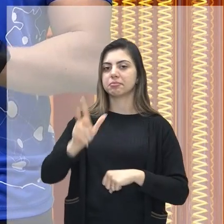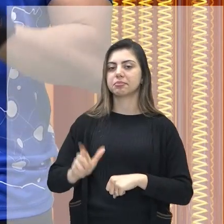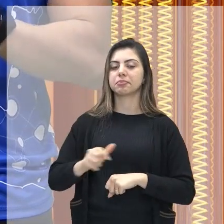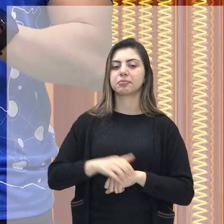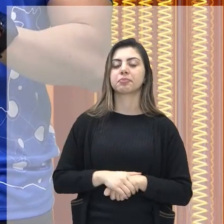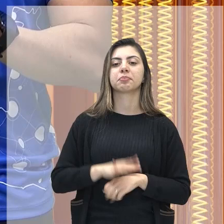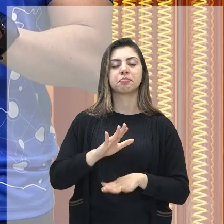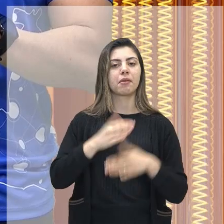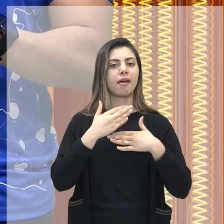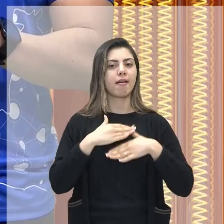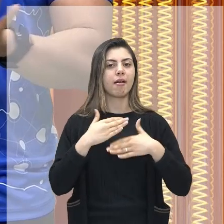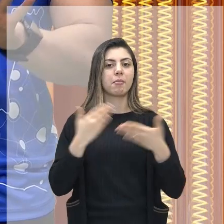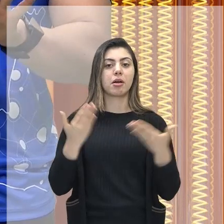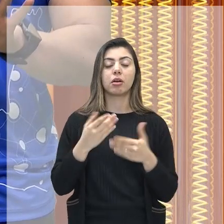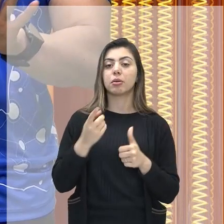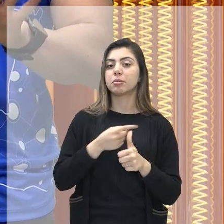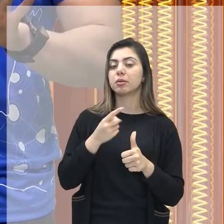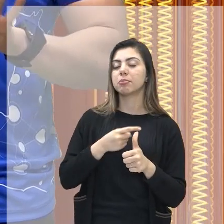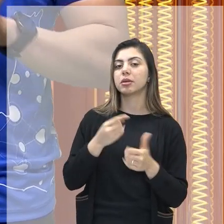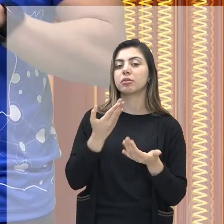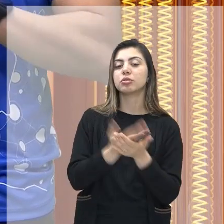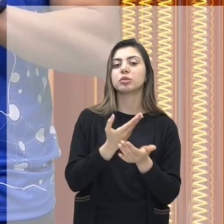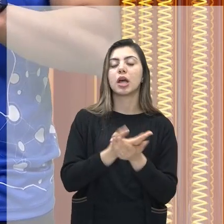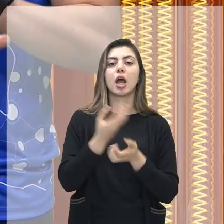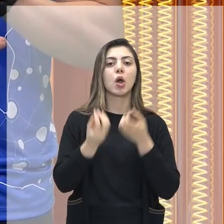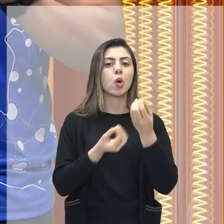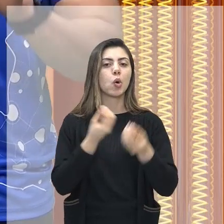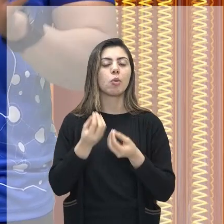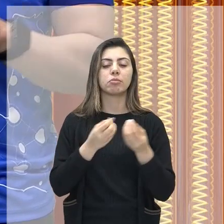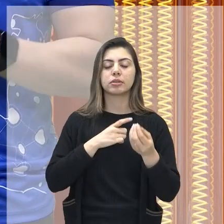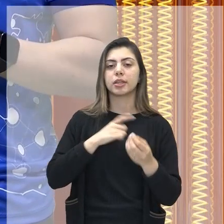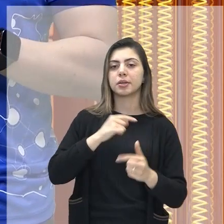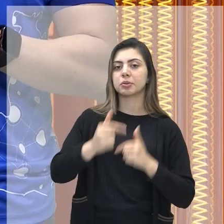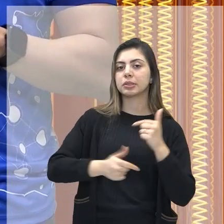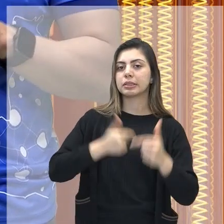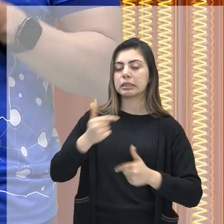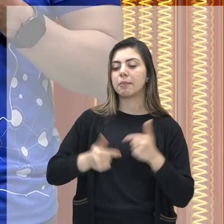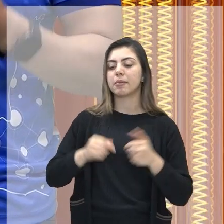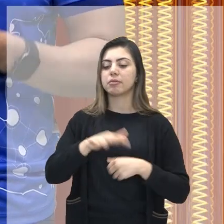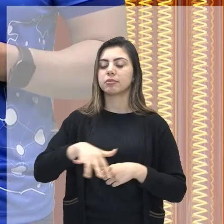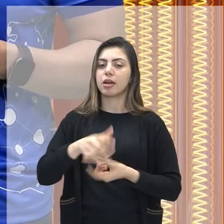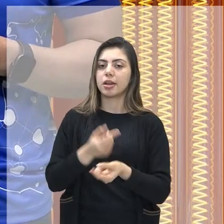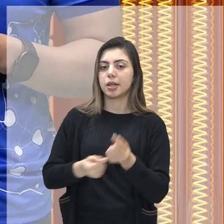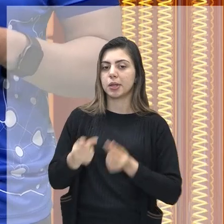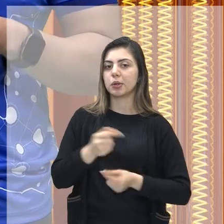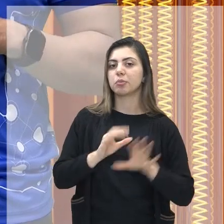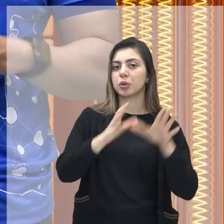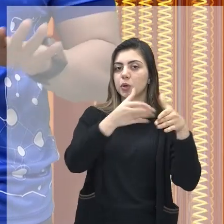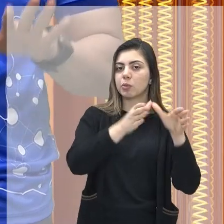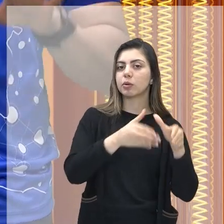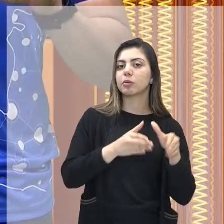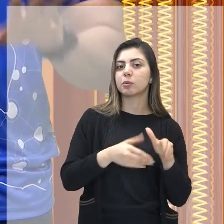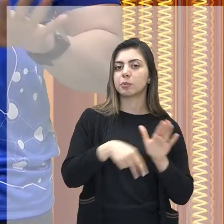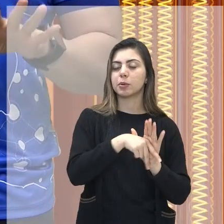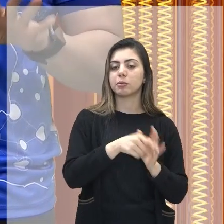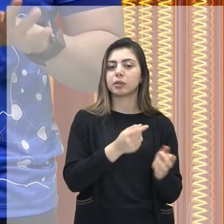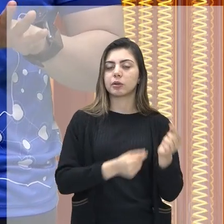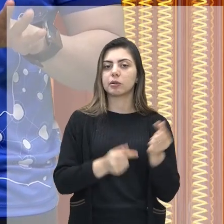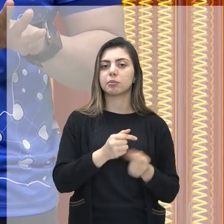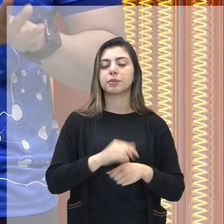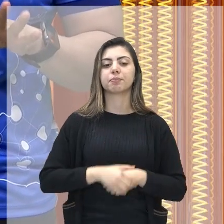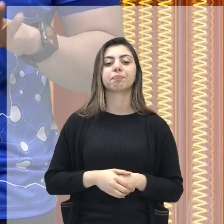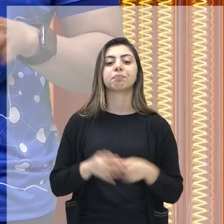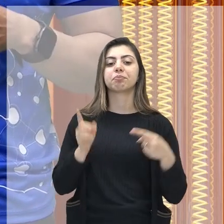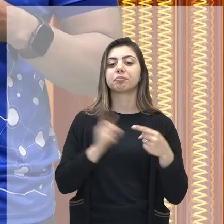com calma e, primeiramente, vamos entender como é que se dá essa distribuição ali das atividades econômicas pelos setores da economia. Primeiro ponto